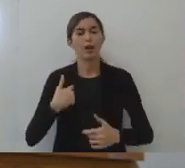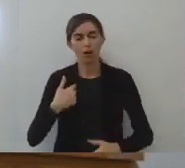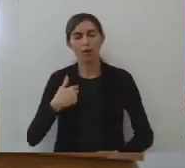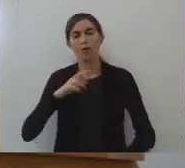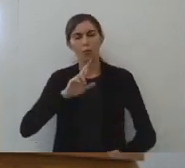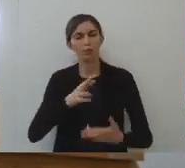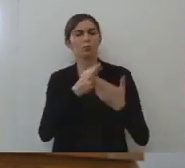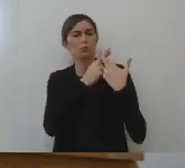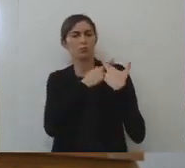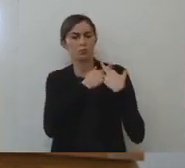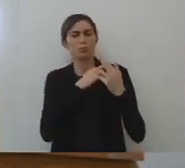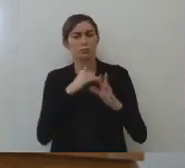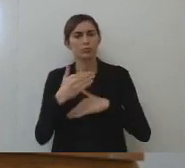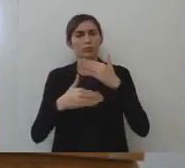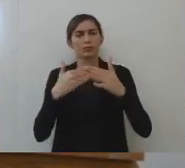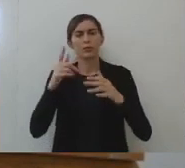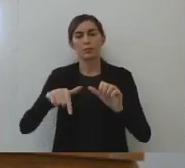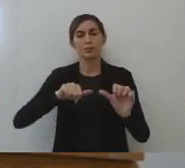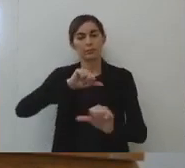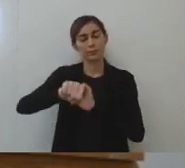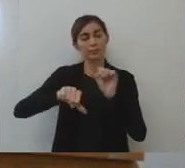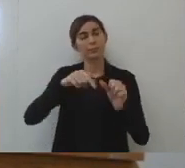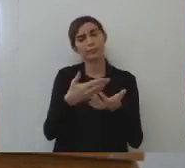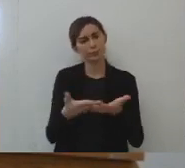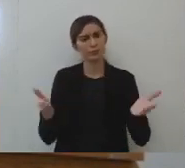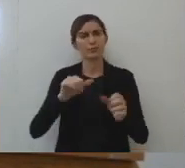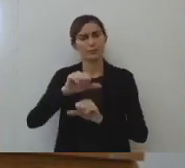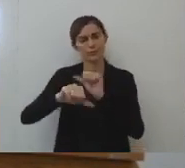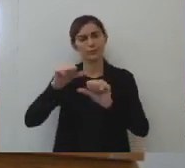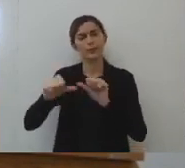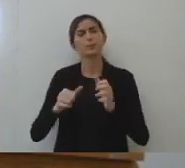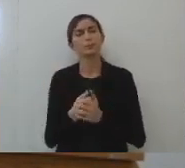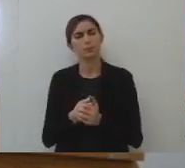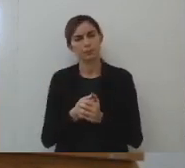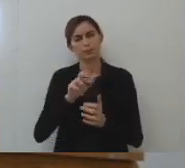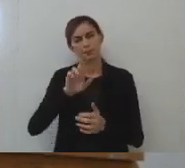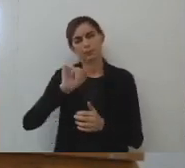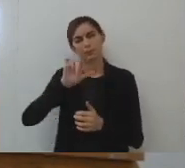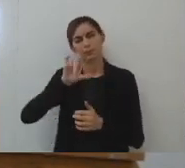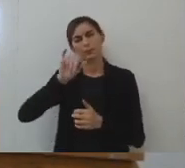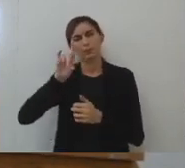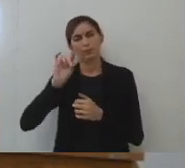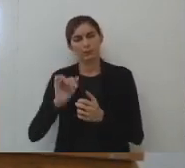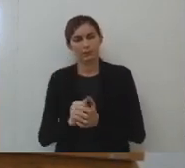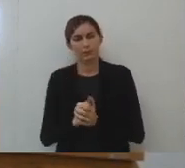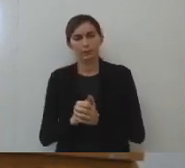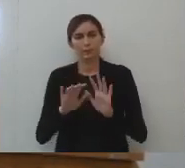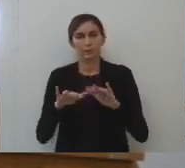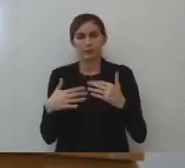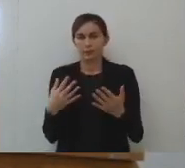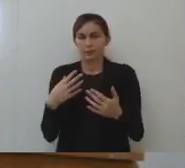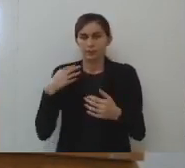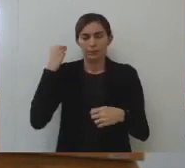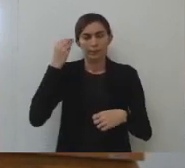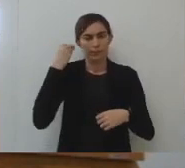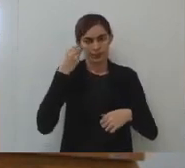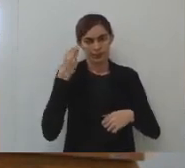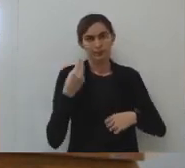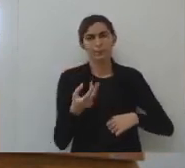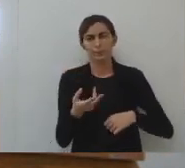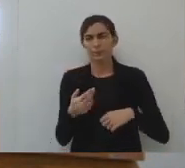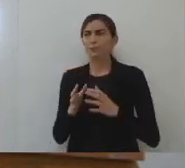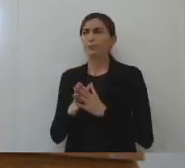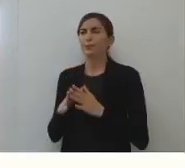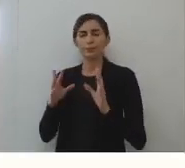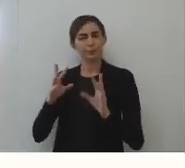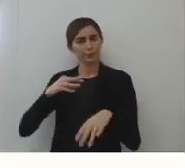missão, enquanto progressistas, é transformar, é mudar realidades. A experiência dos 5 macacos, certo?